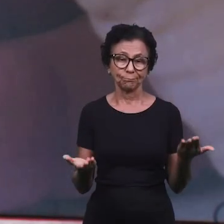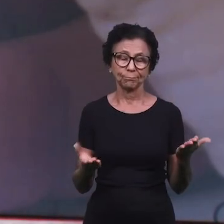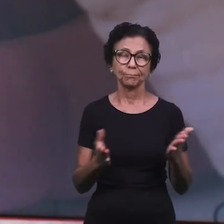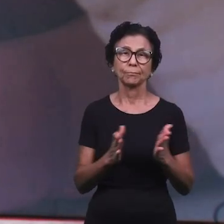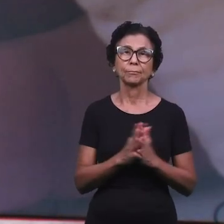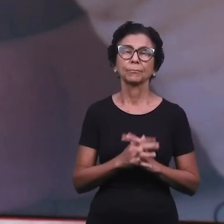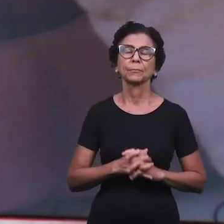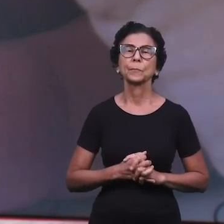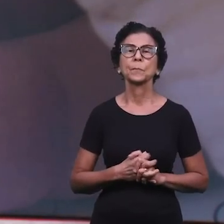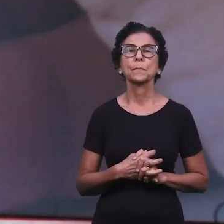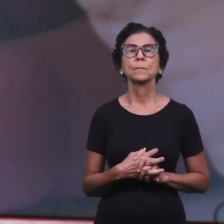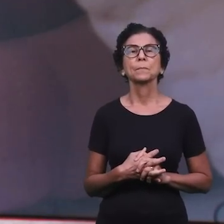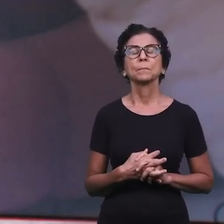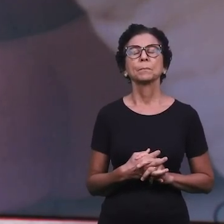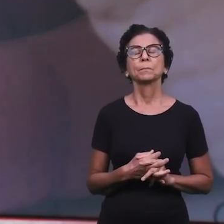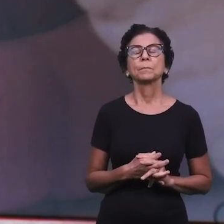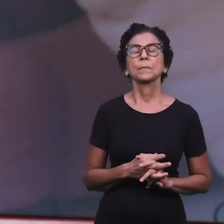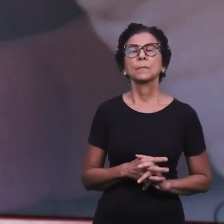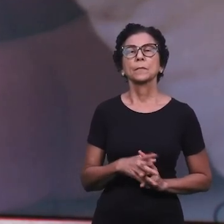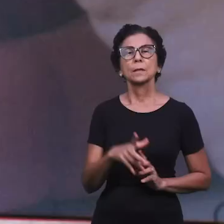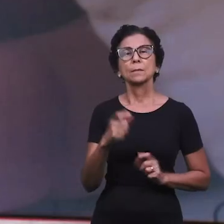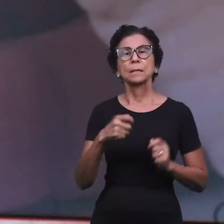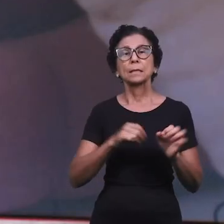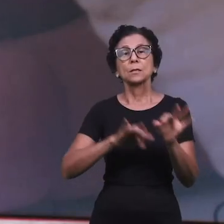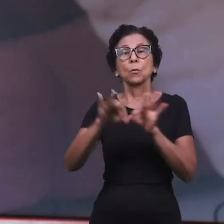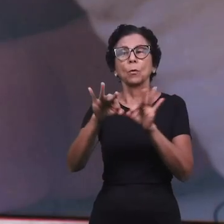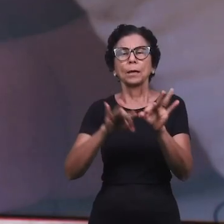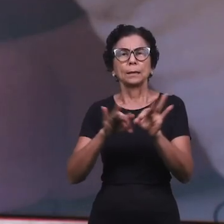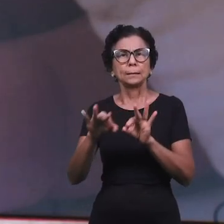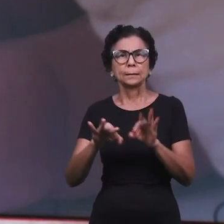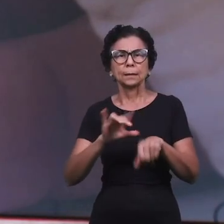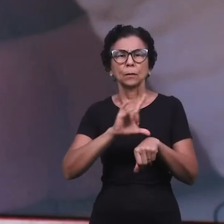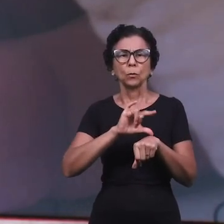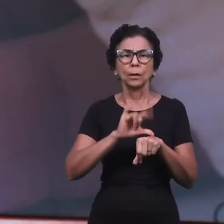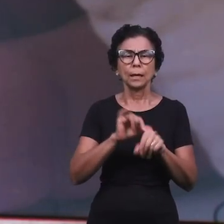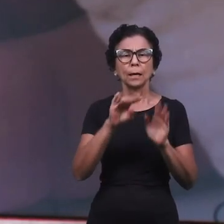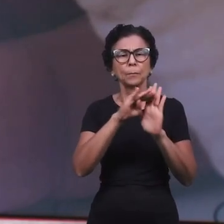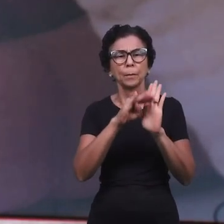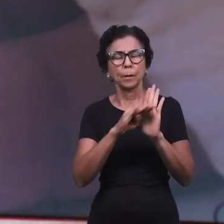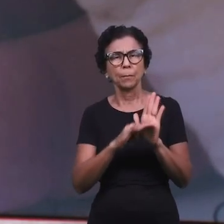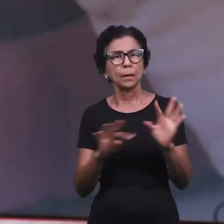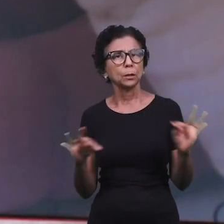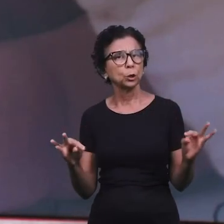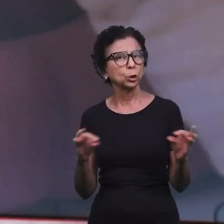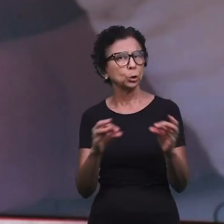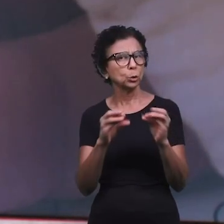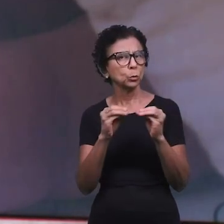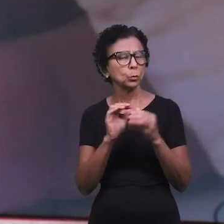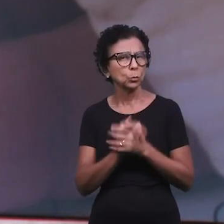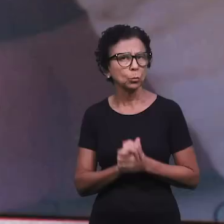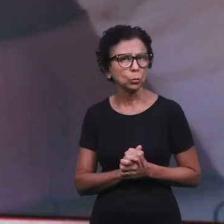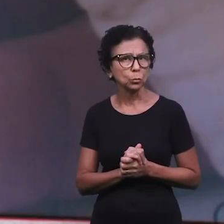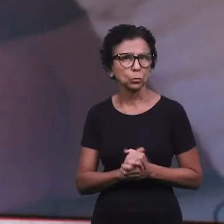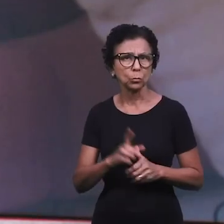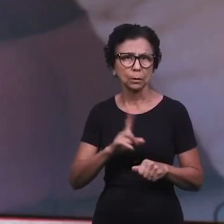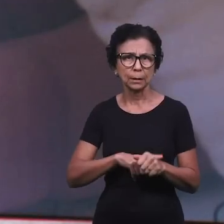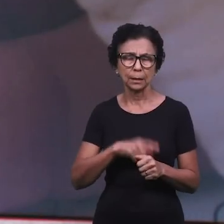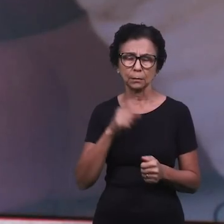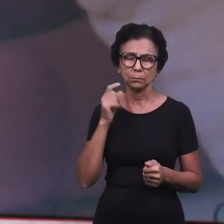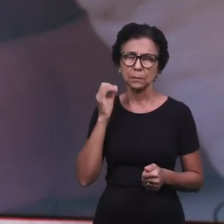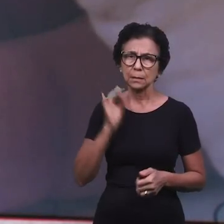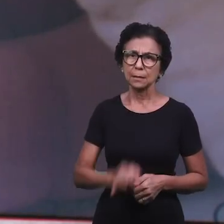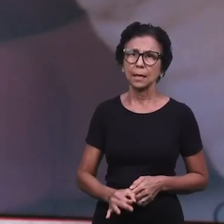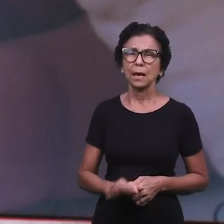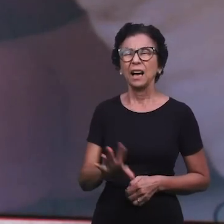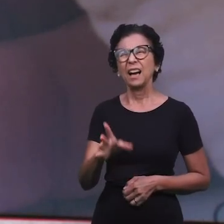Disciplina está relacionada a fazer aquilo que deve ser feito e não quando eu quero fazer. É